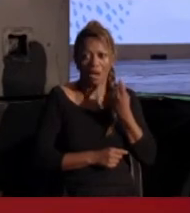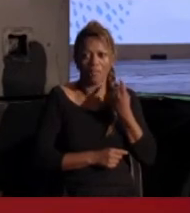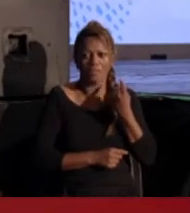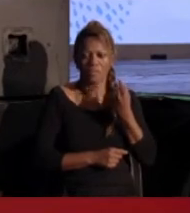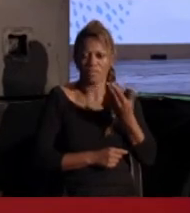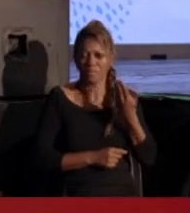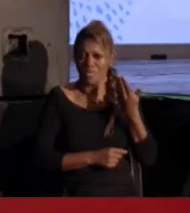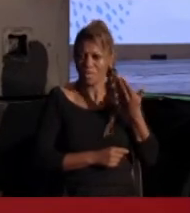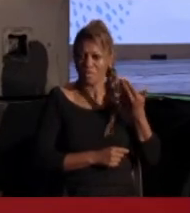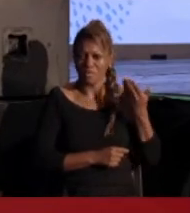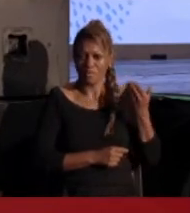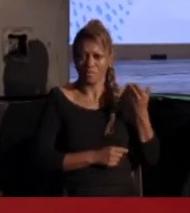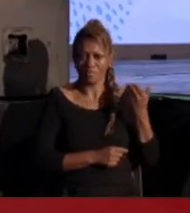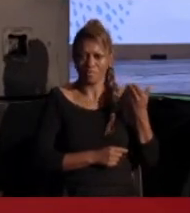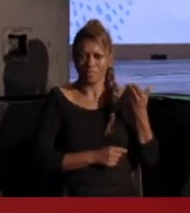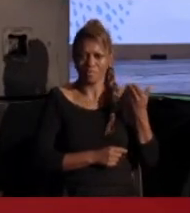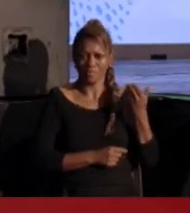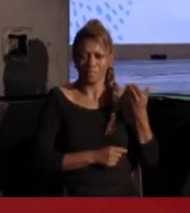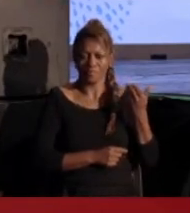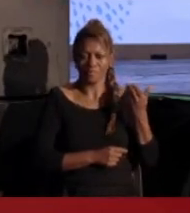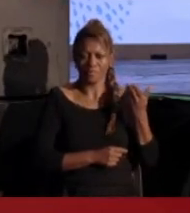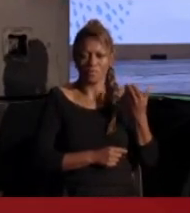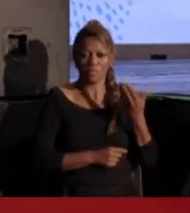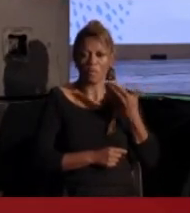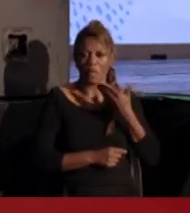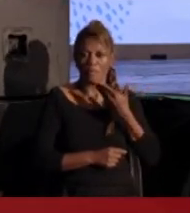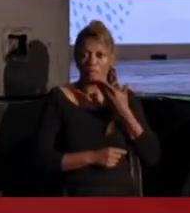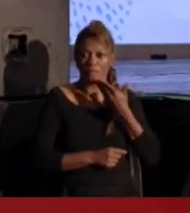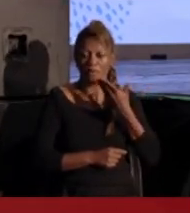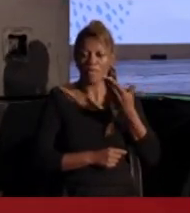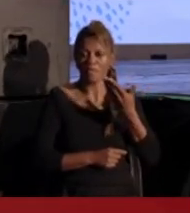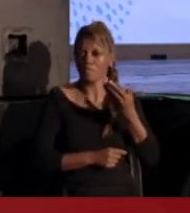arrancar um dente de um alvéolo não é uma tarefa fácil.